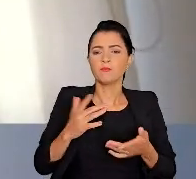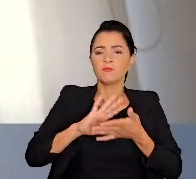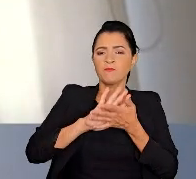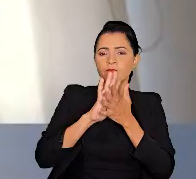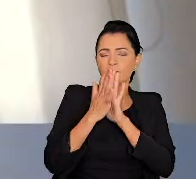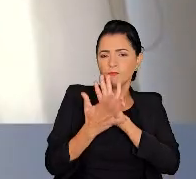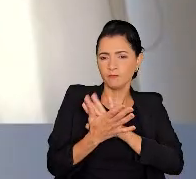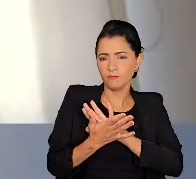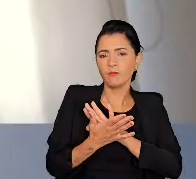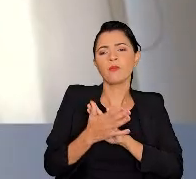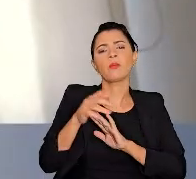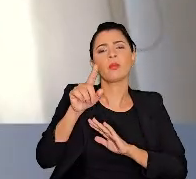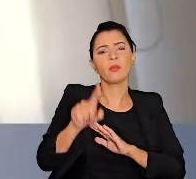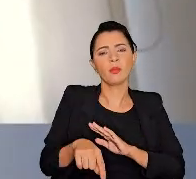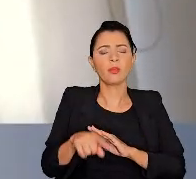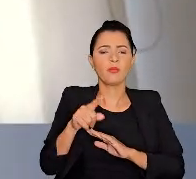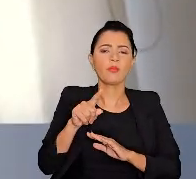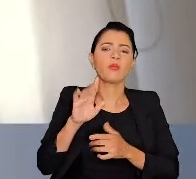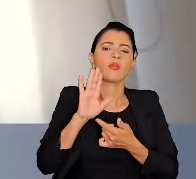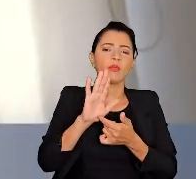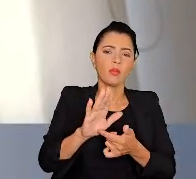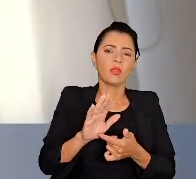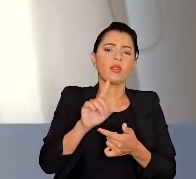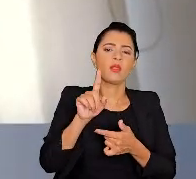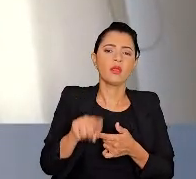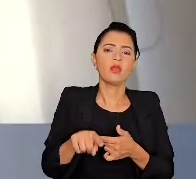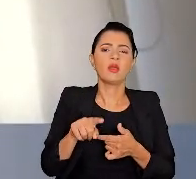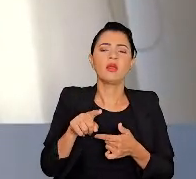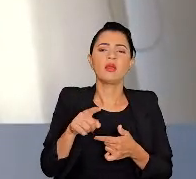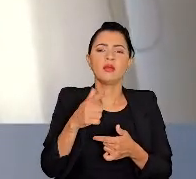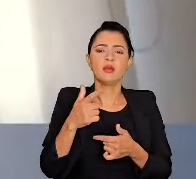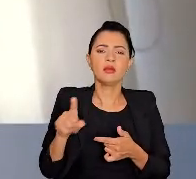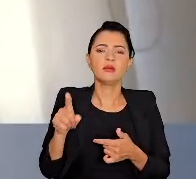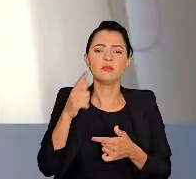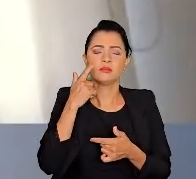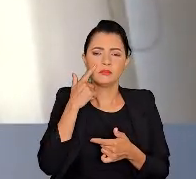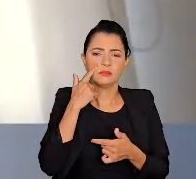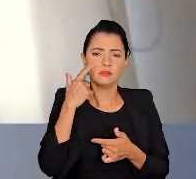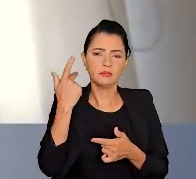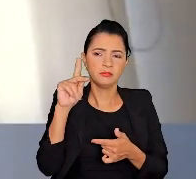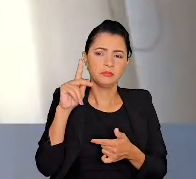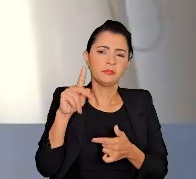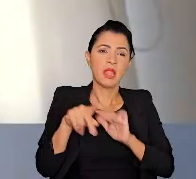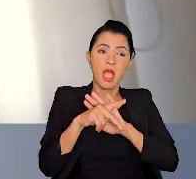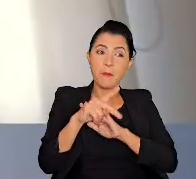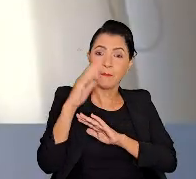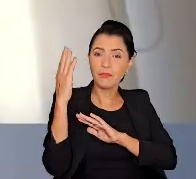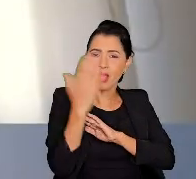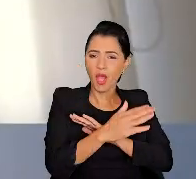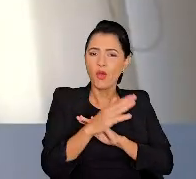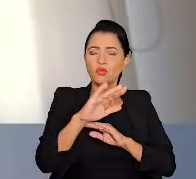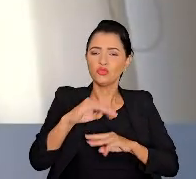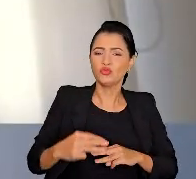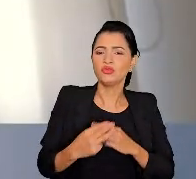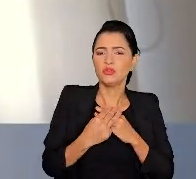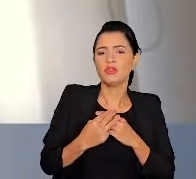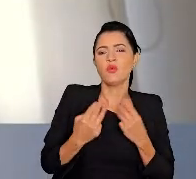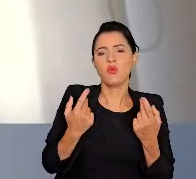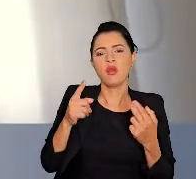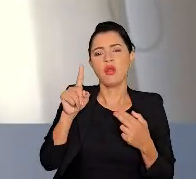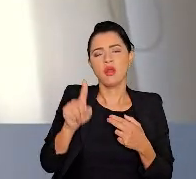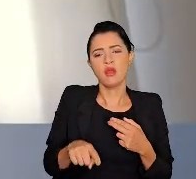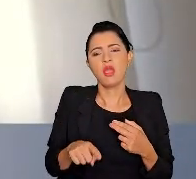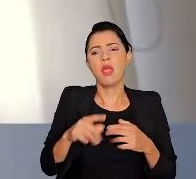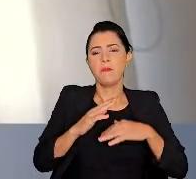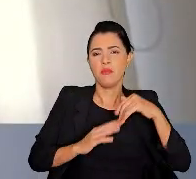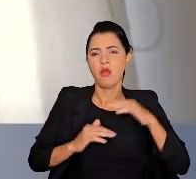no caso, se evidencia como deliberada e dirigida especificamente aos judeus, que configura ato ilícito de prática